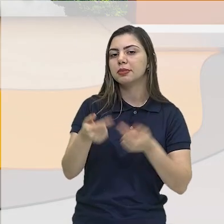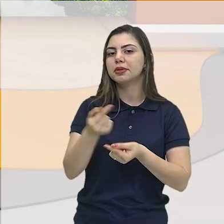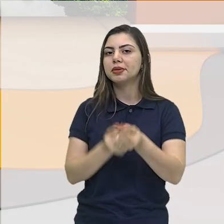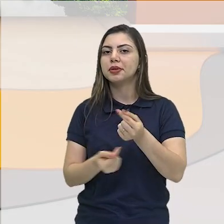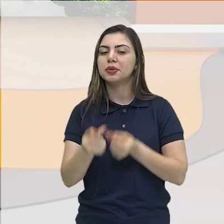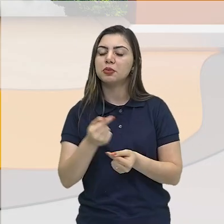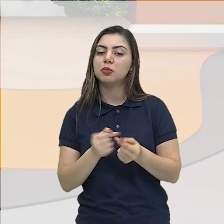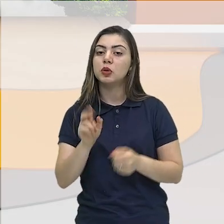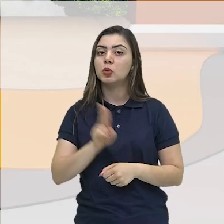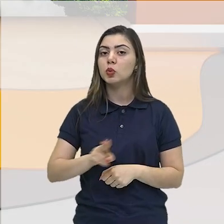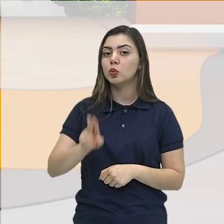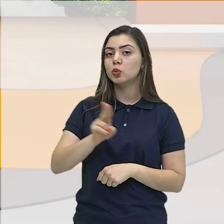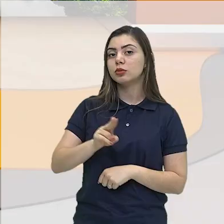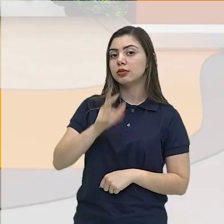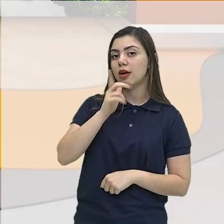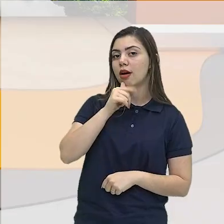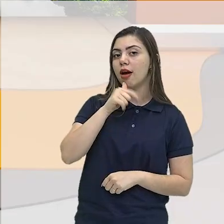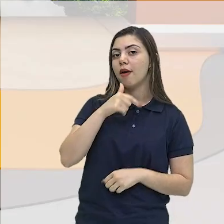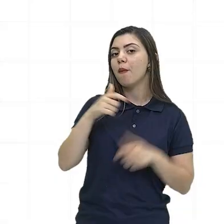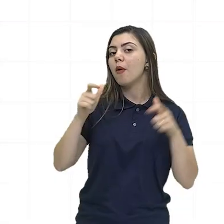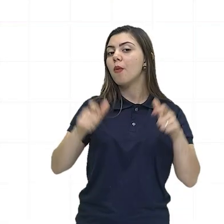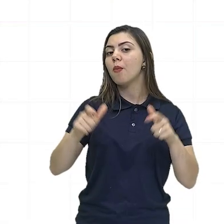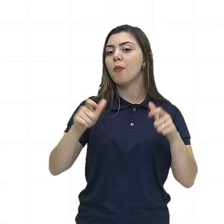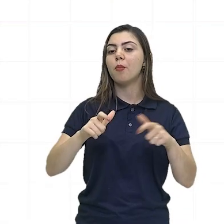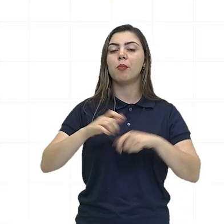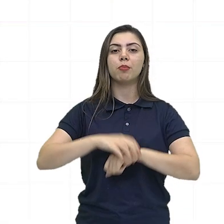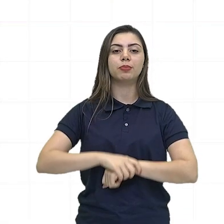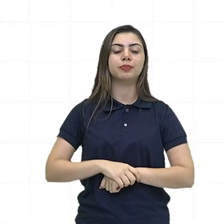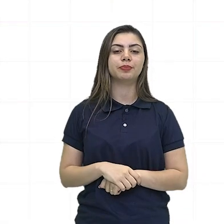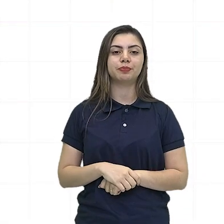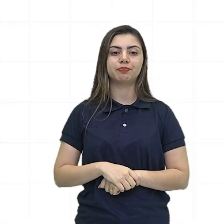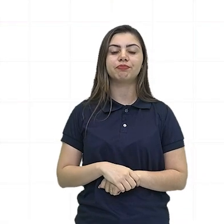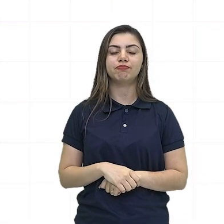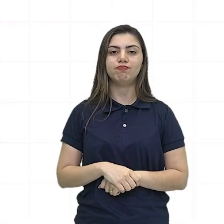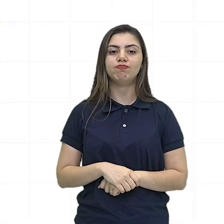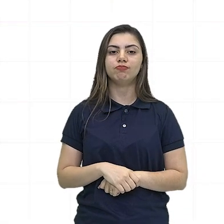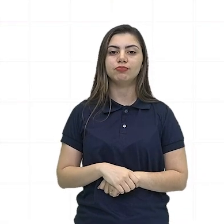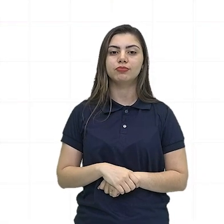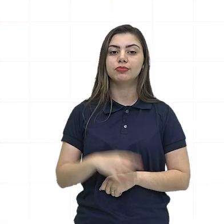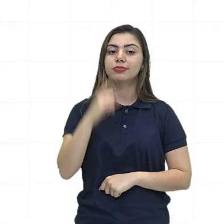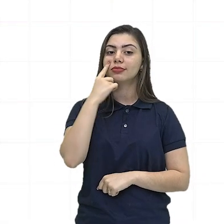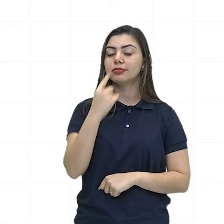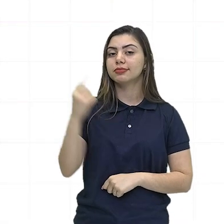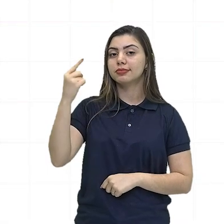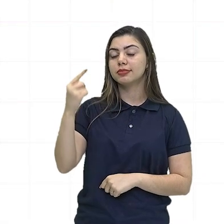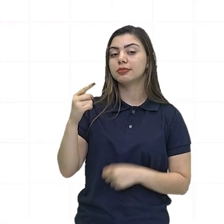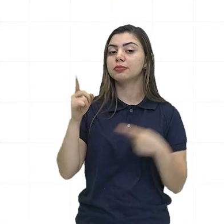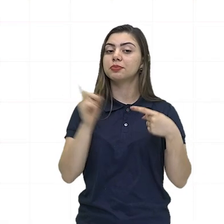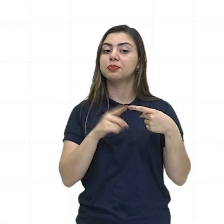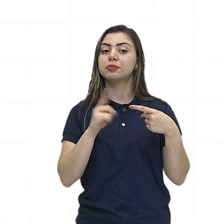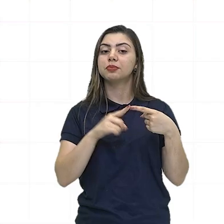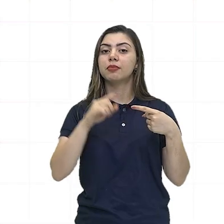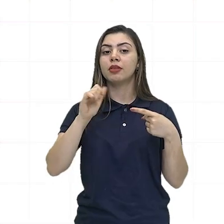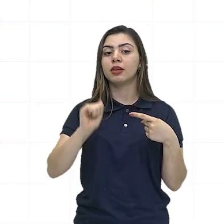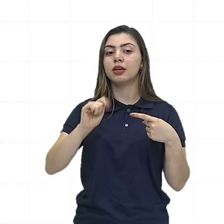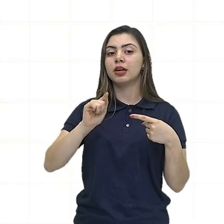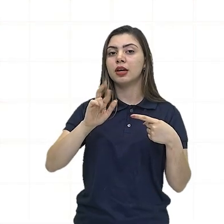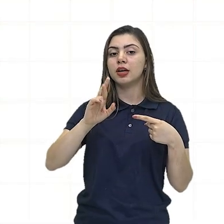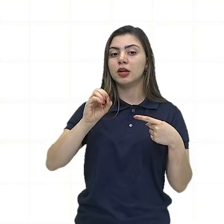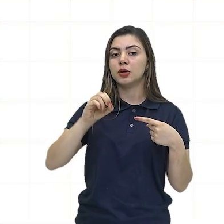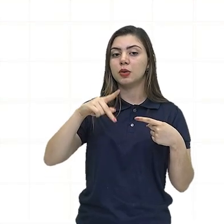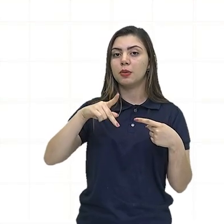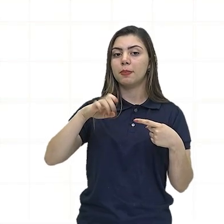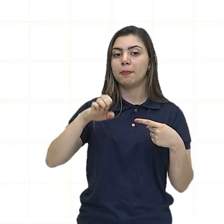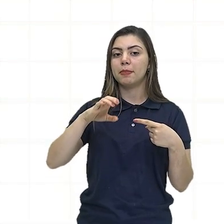que mais utilizam a água. Olha só. Temos aí, o primeiro setor é a agropecuária.